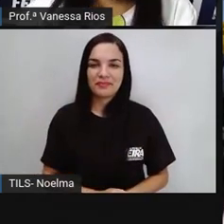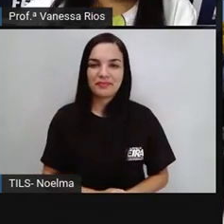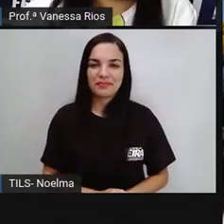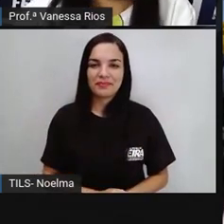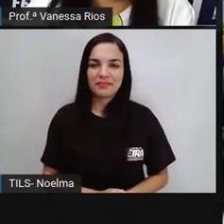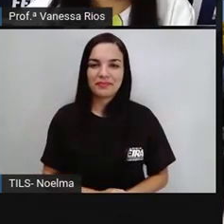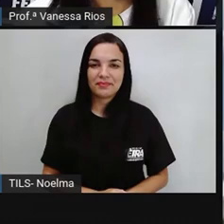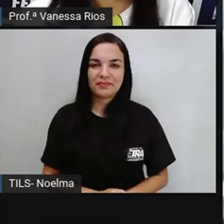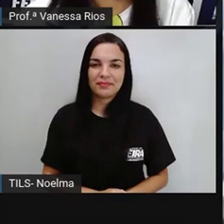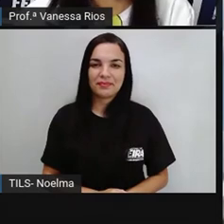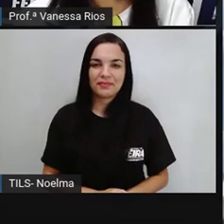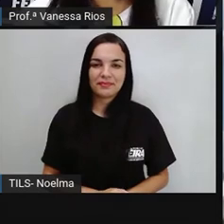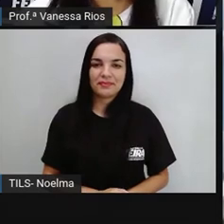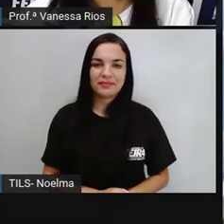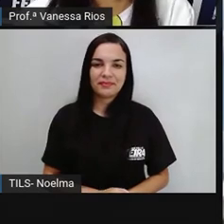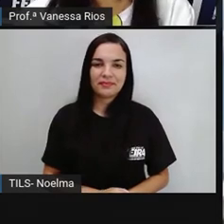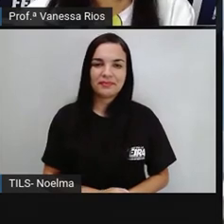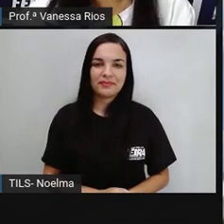Santana.